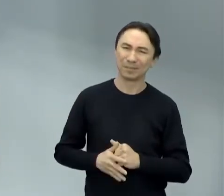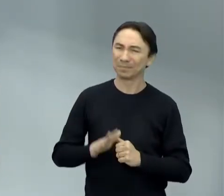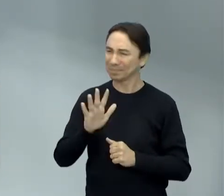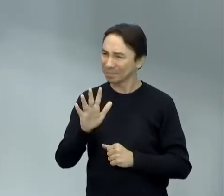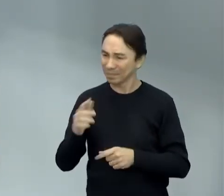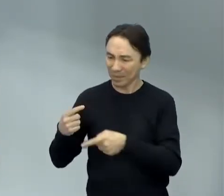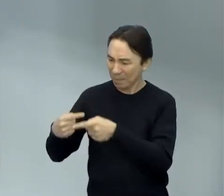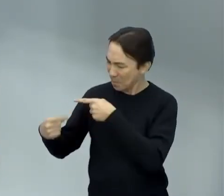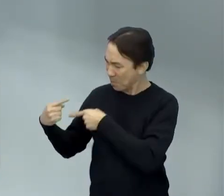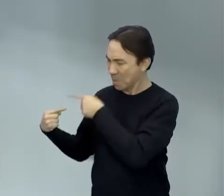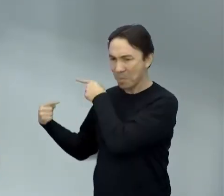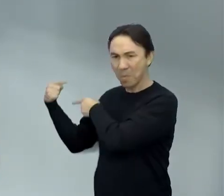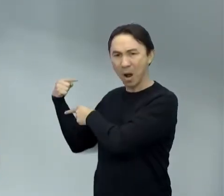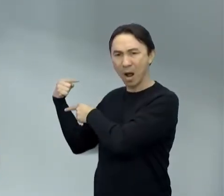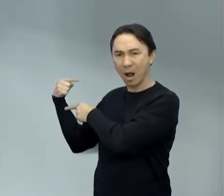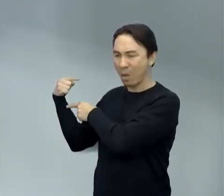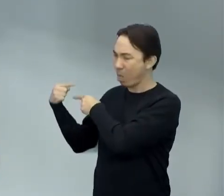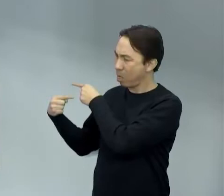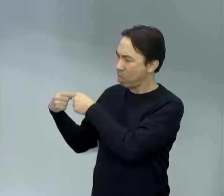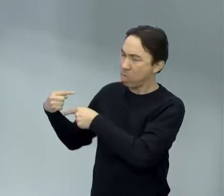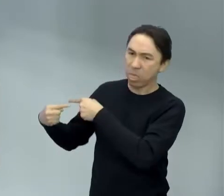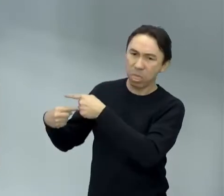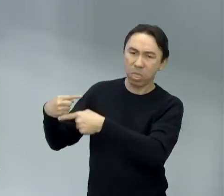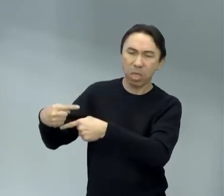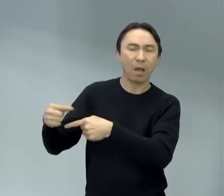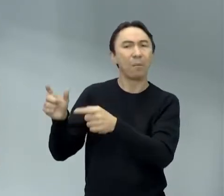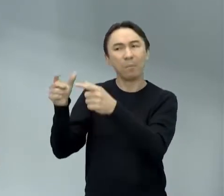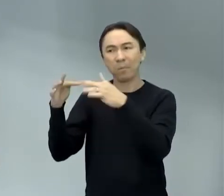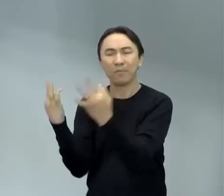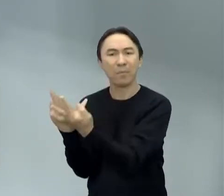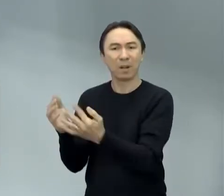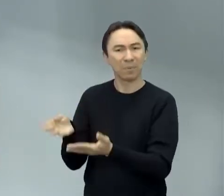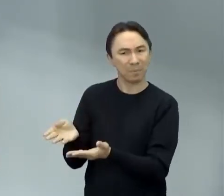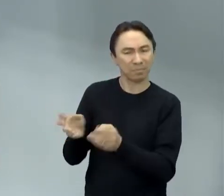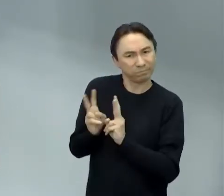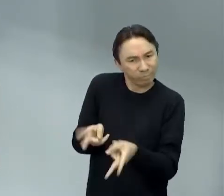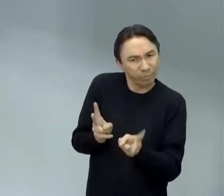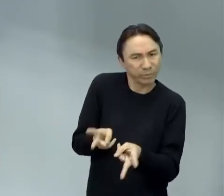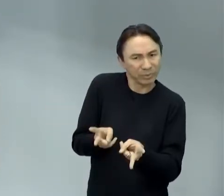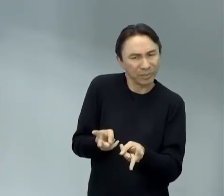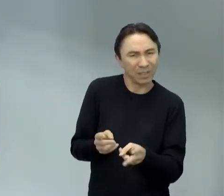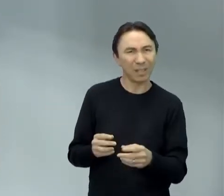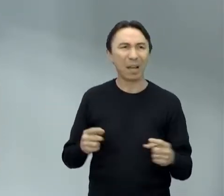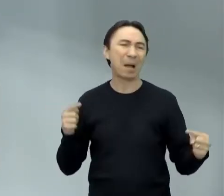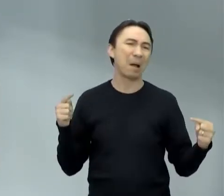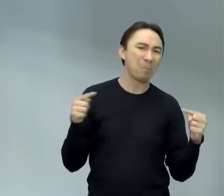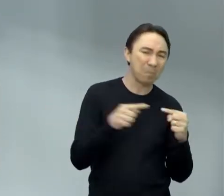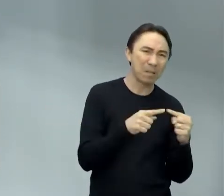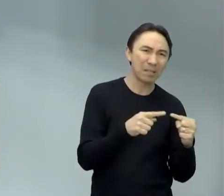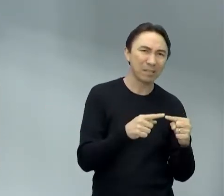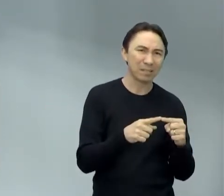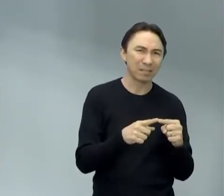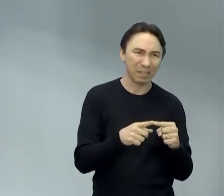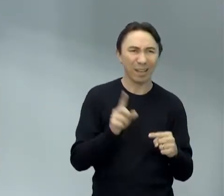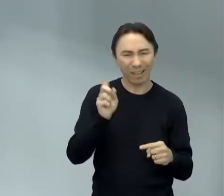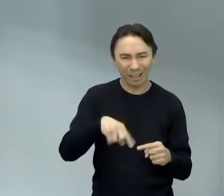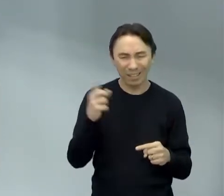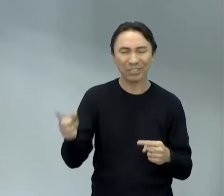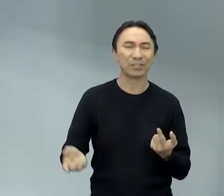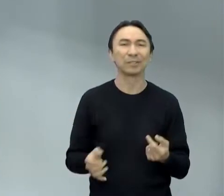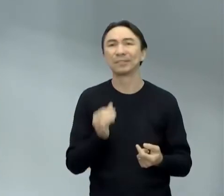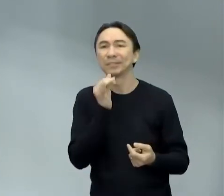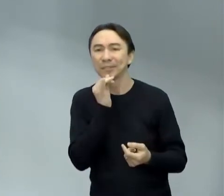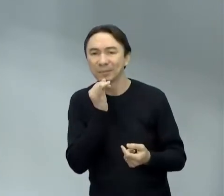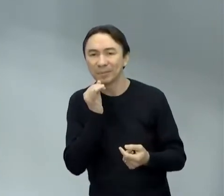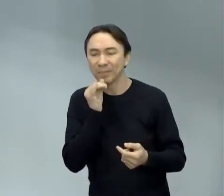tem alguma relação com as questões de consanguinidade, né? Inclusive, a gente também discutiu um pouco sobre